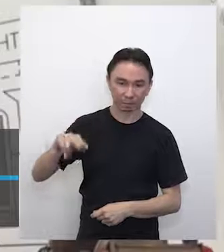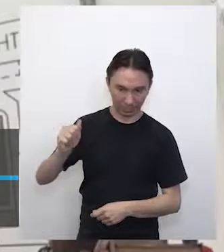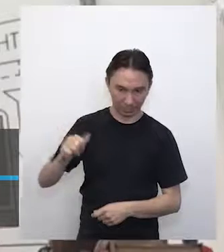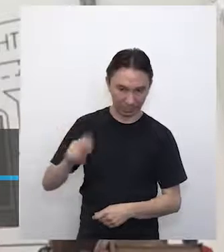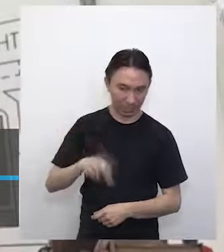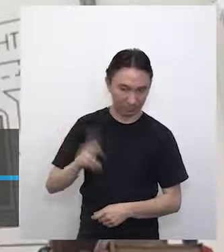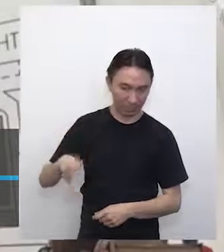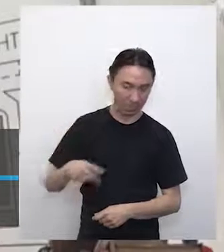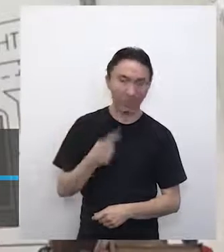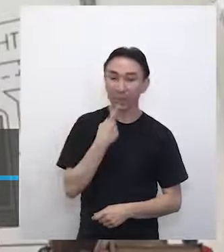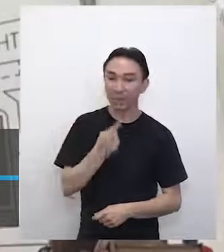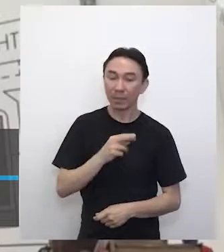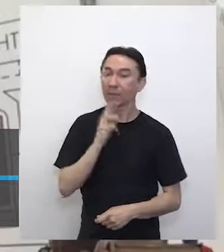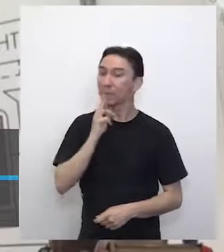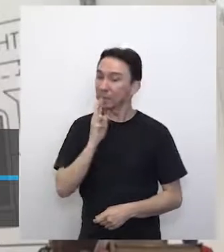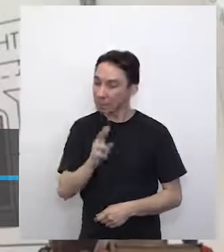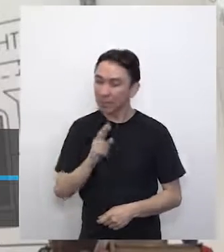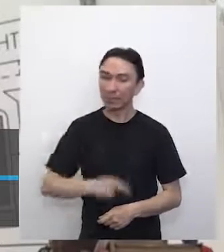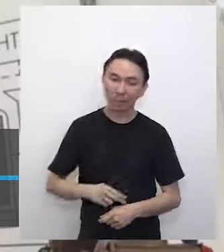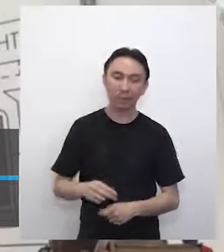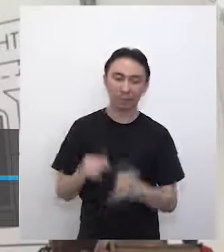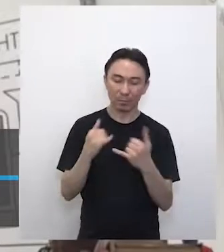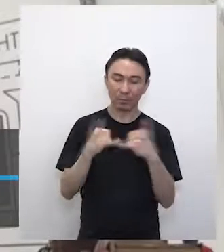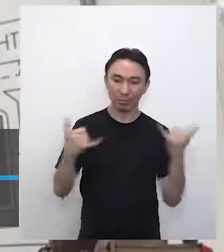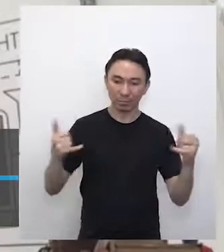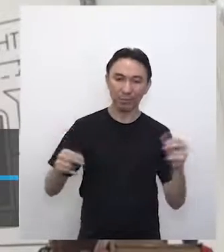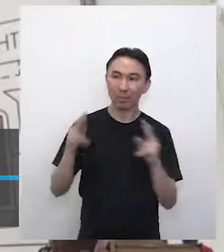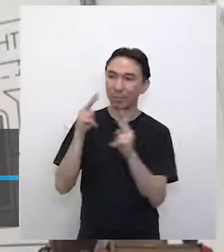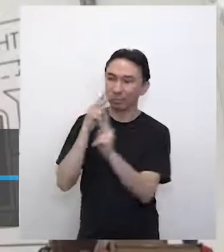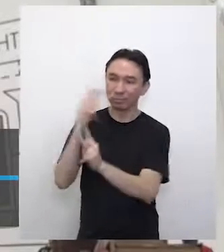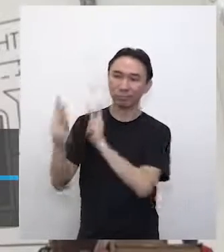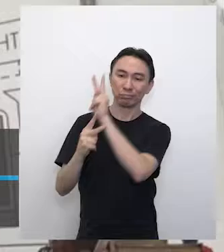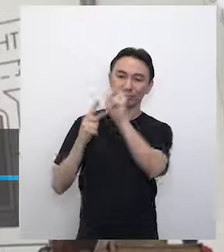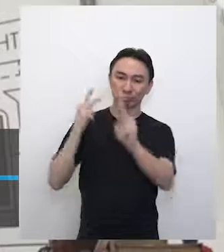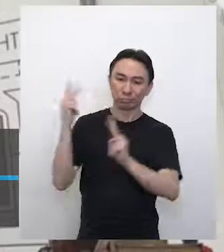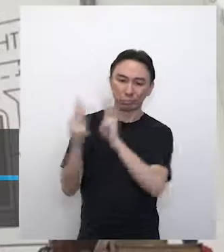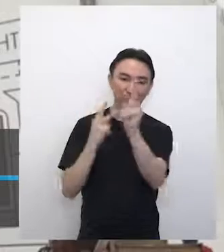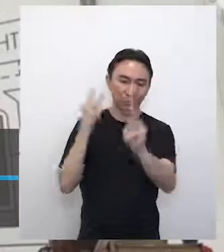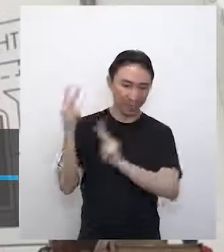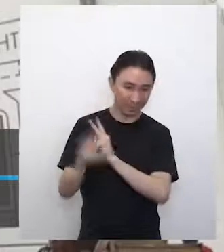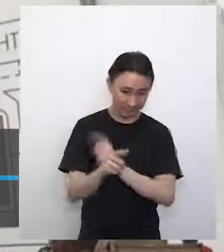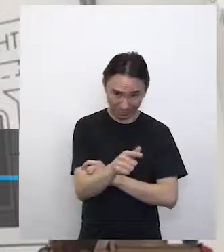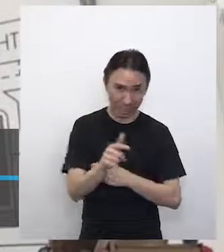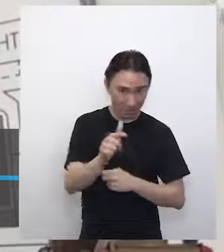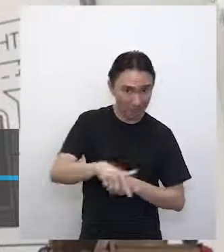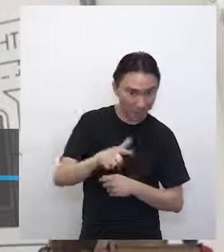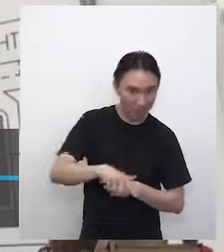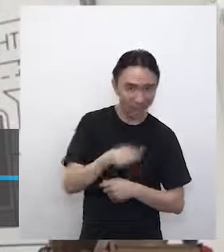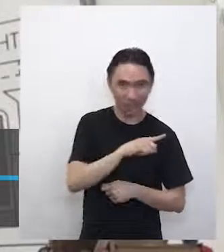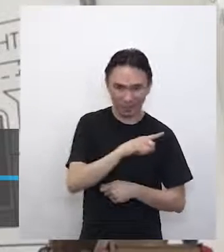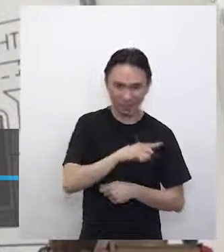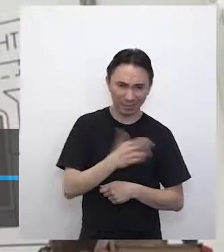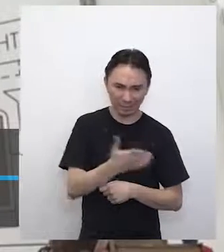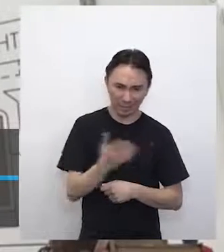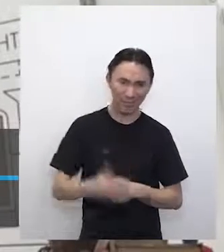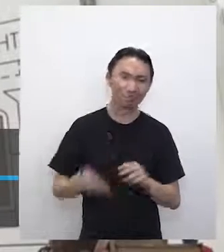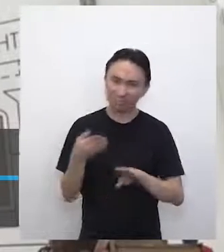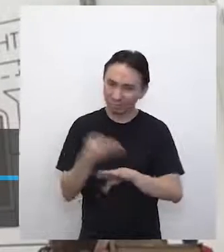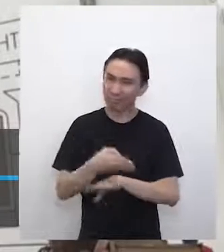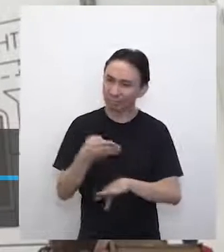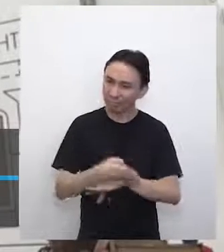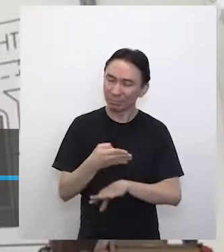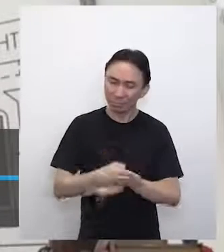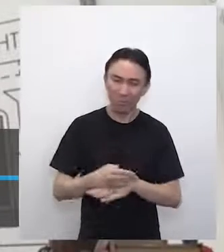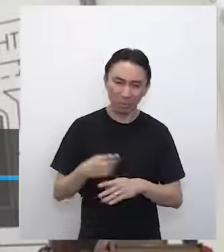Cristina, respondeu energia eólica também. Faltam mais aí, né, pessoal? Daqui a pouquinho, então, vocês vão... continuem participando, continuem